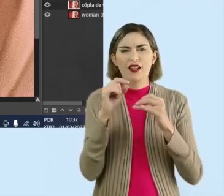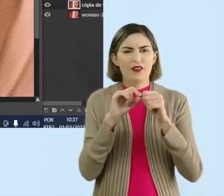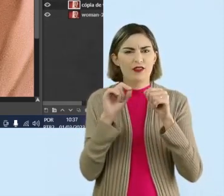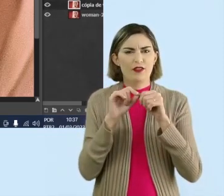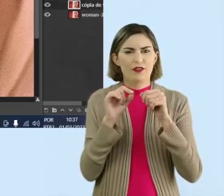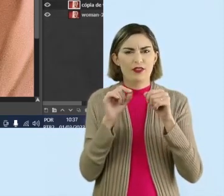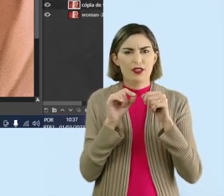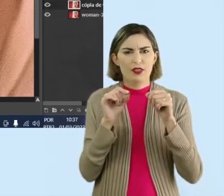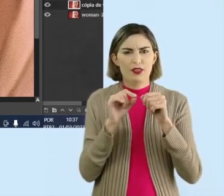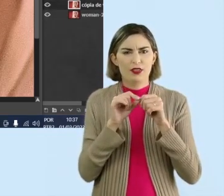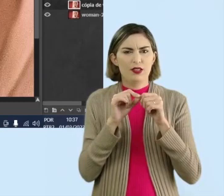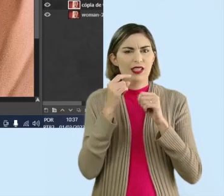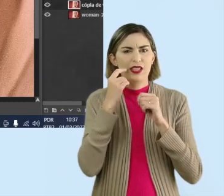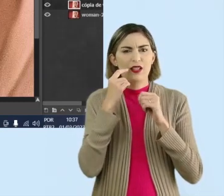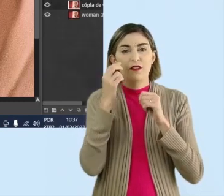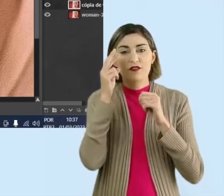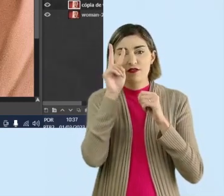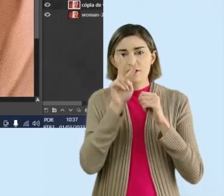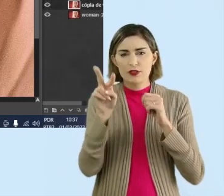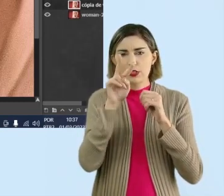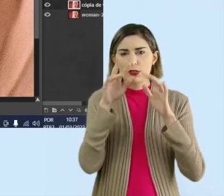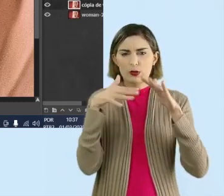visão melhor.